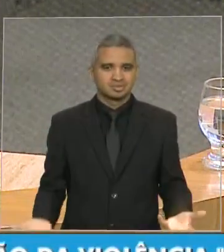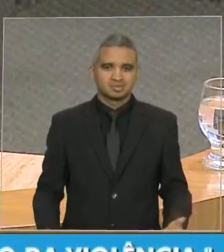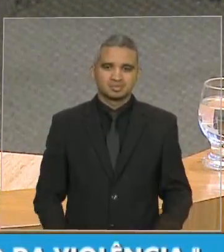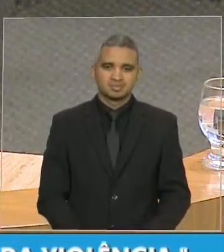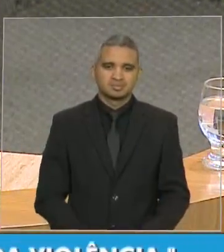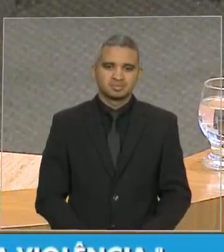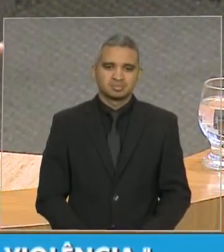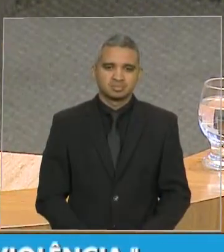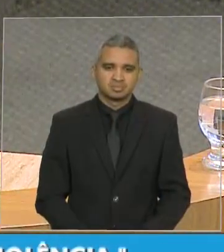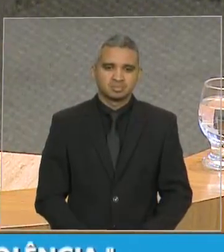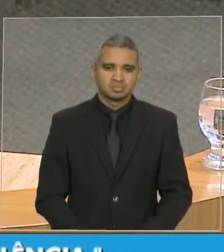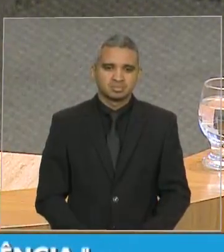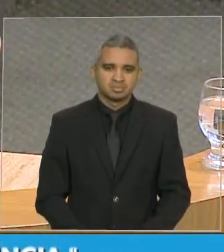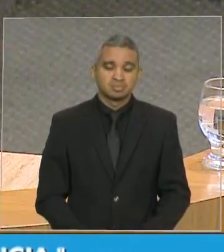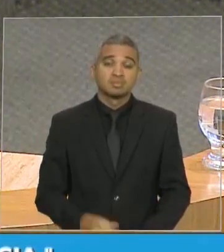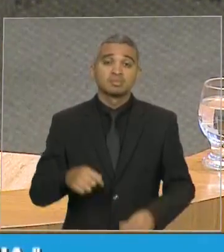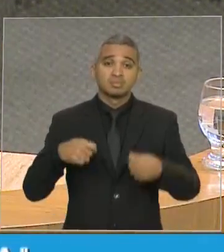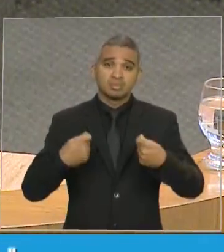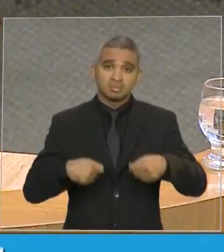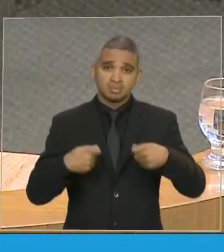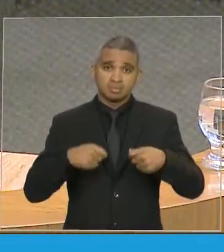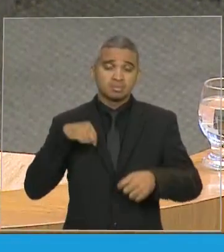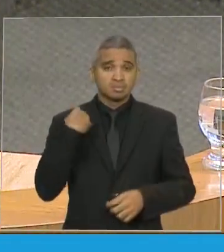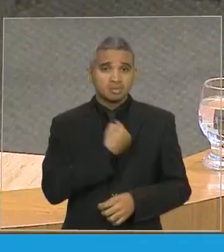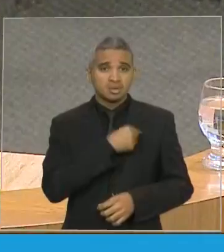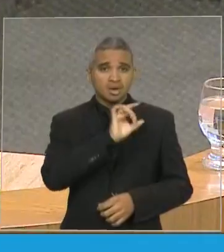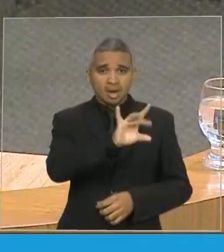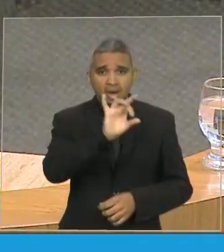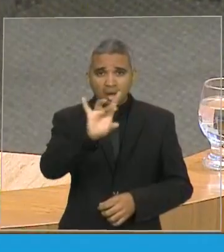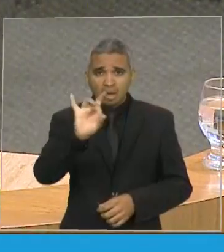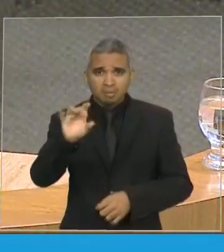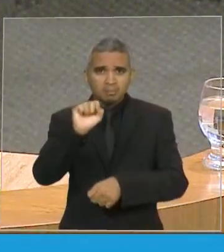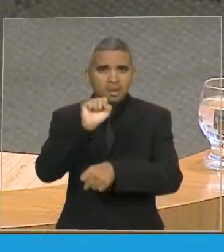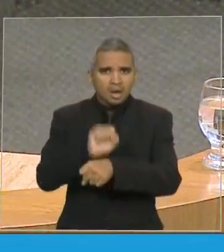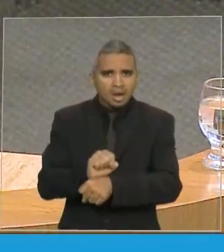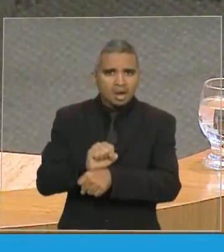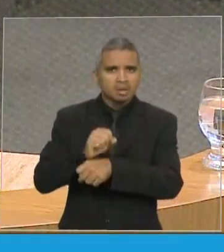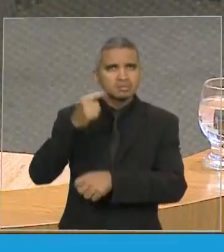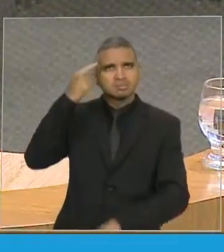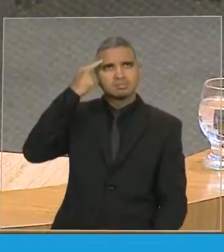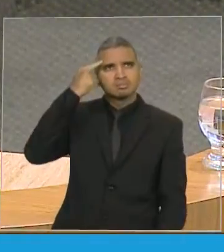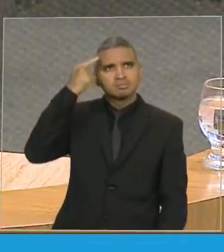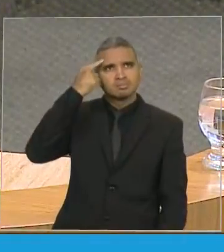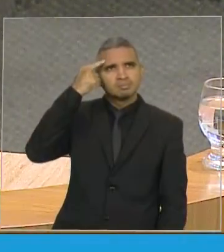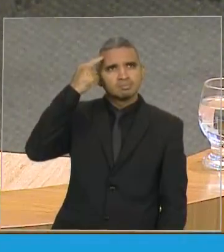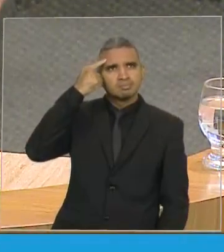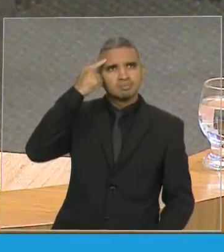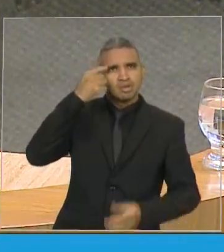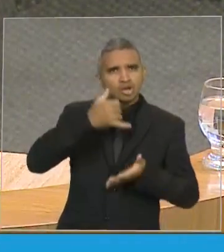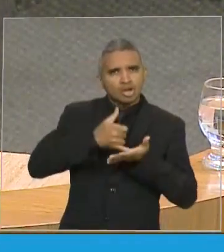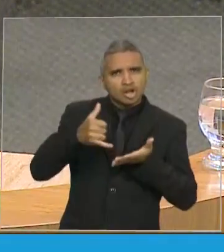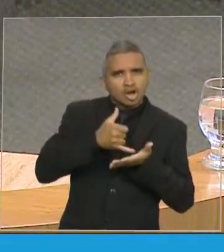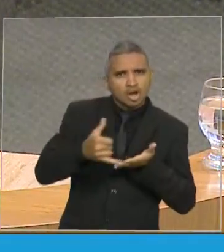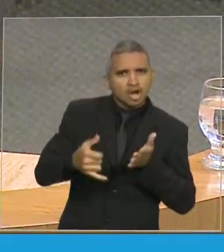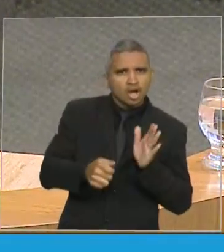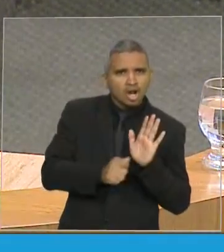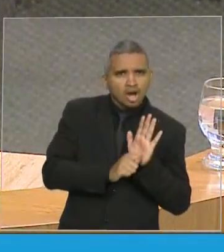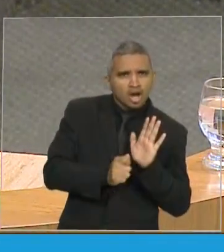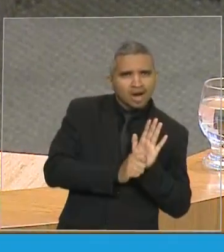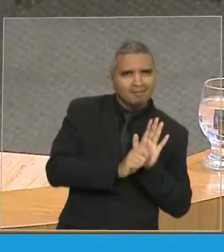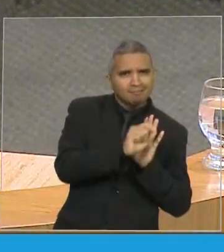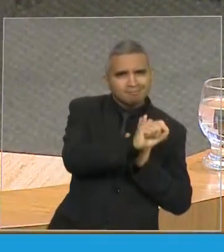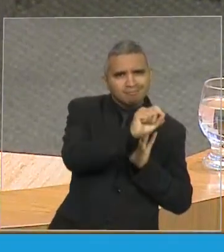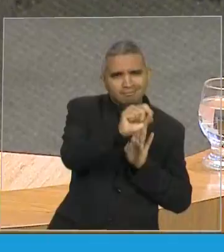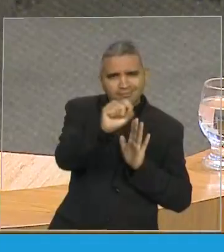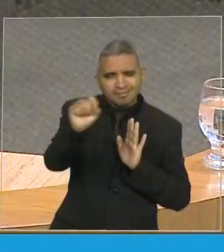Se nós não pararmos agora para pensar que as drogas estão em todos os